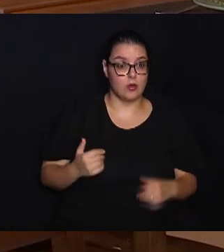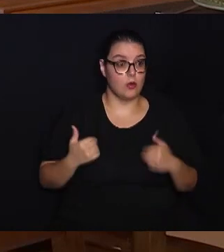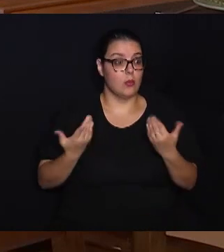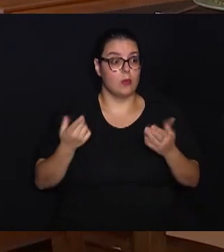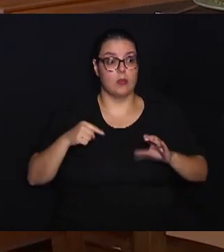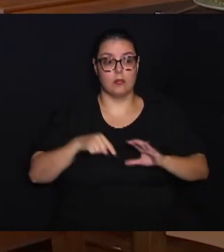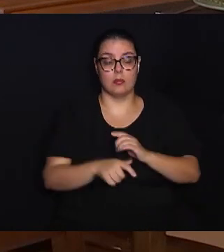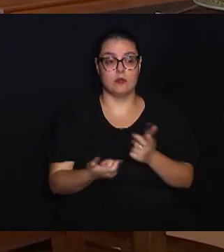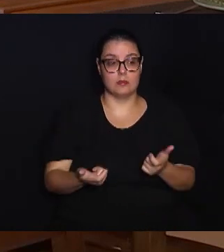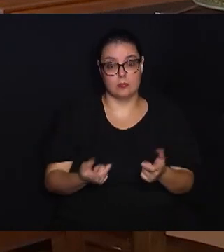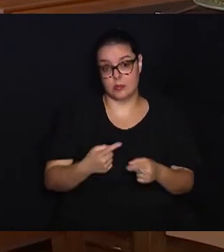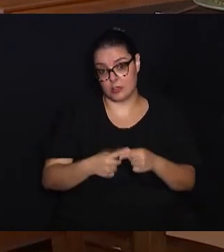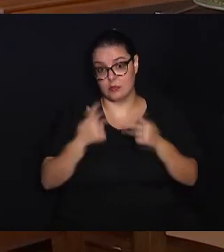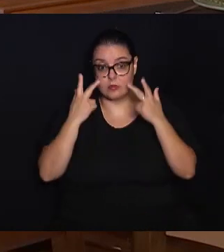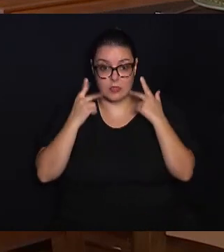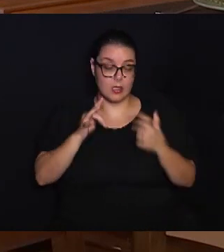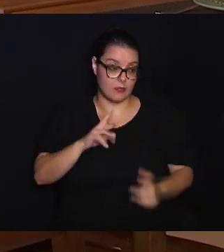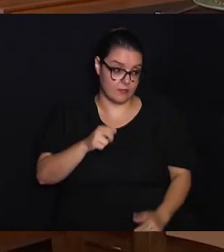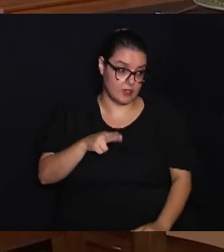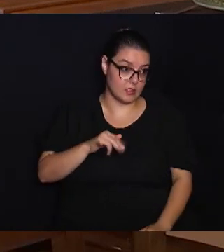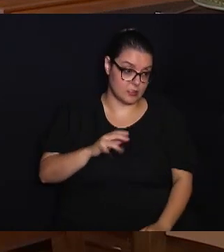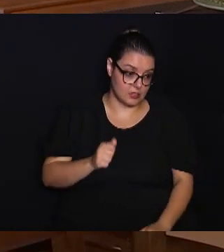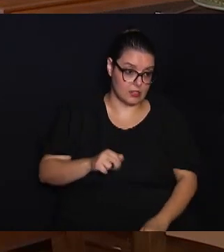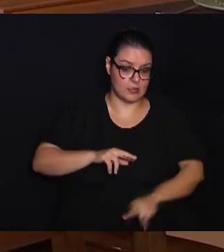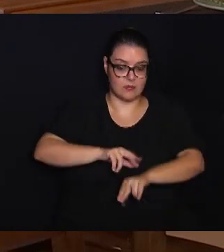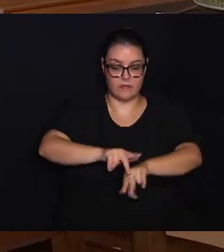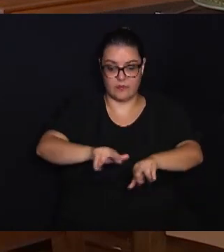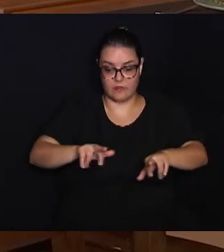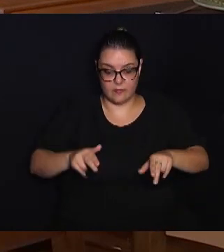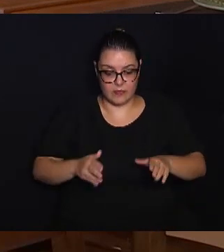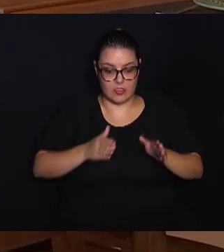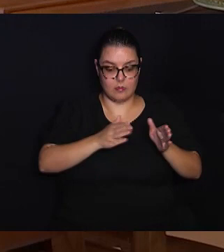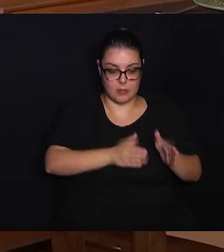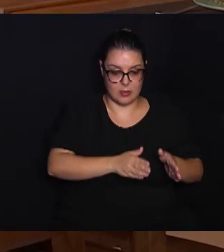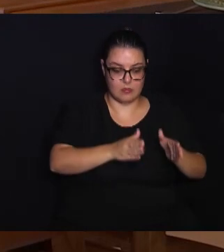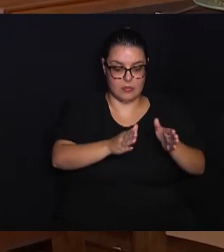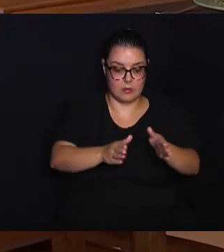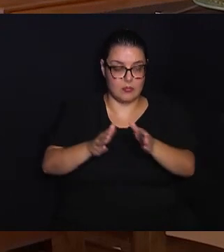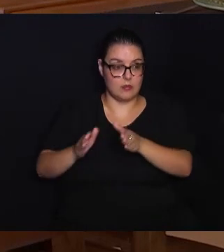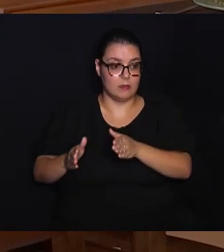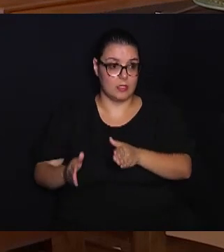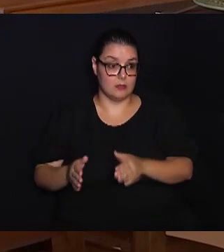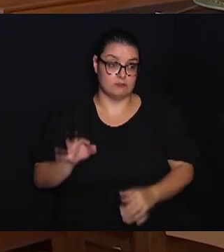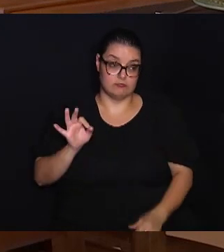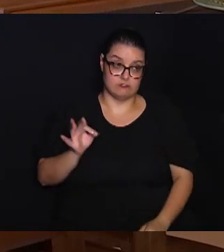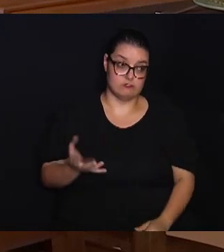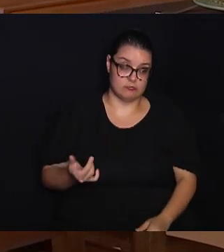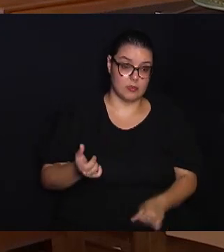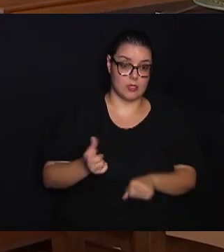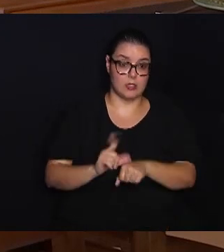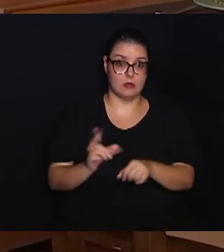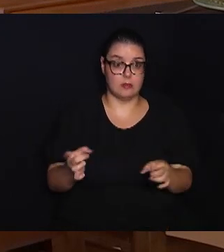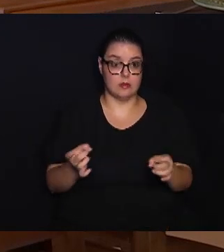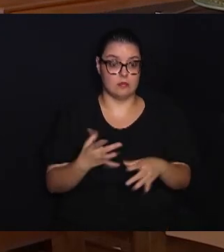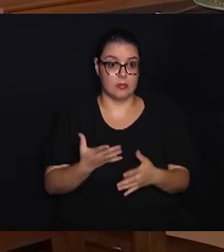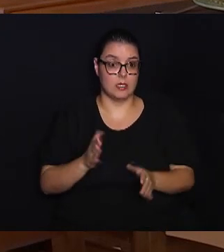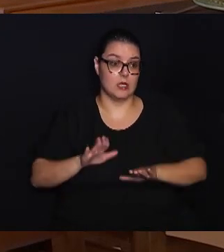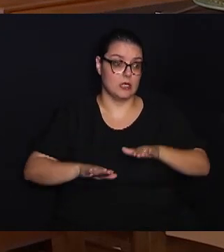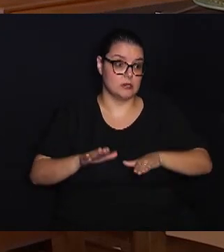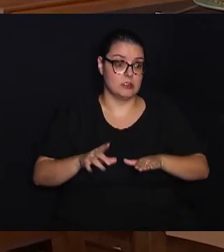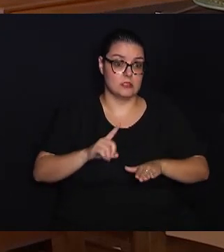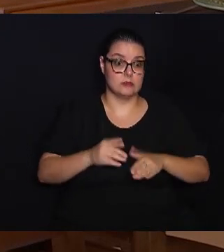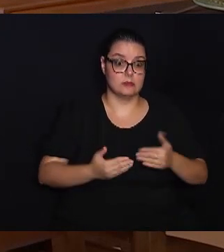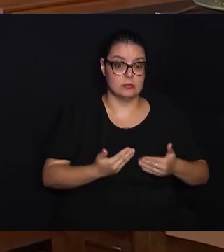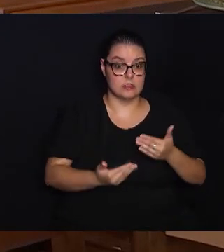rápido Qual é o avanço porque geralmente a franquia tem uma série de etapas que provavelmente por a loja ser